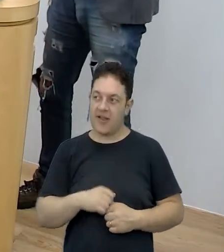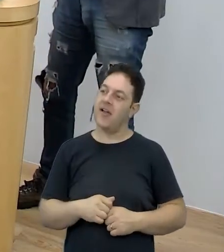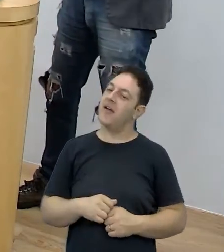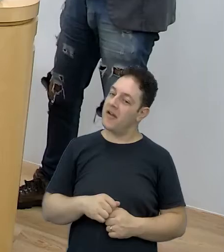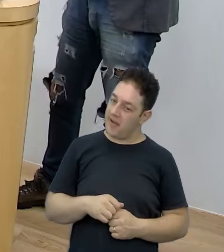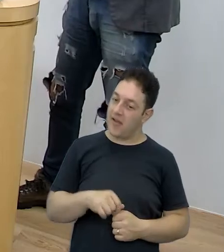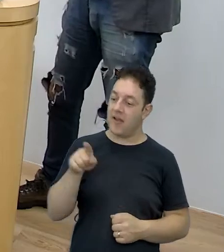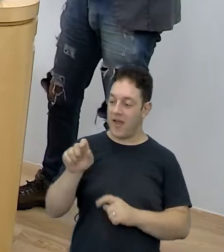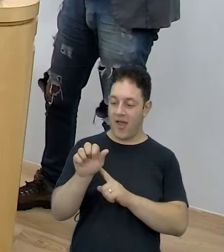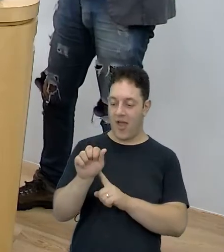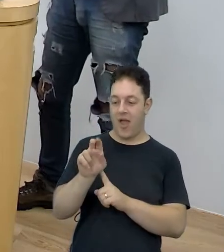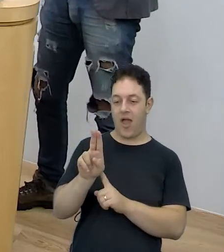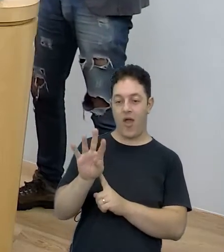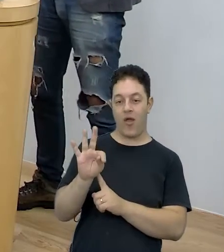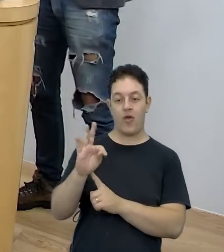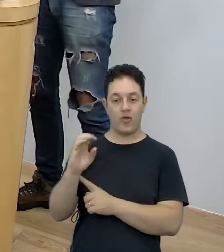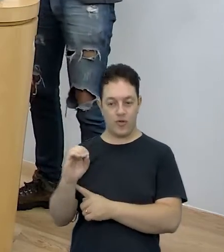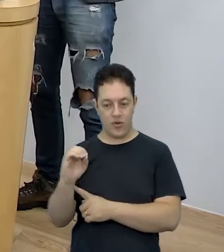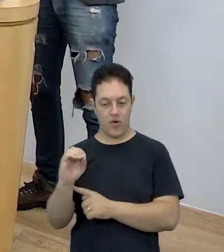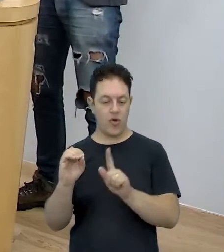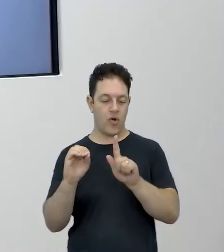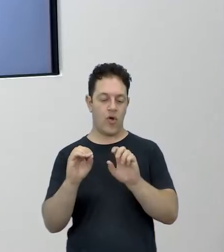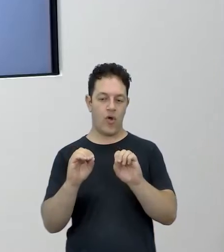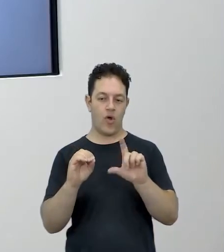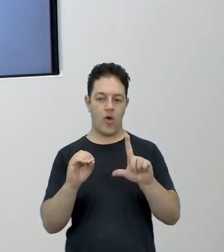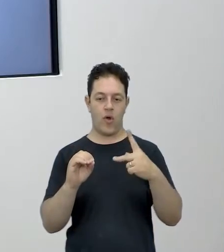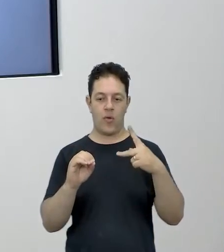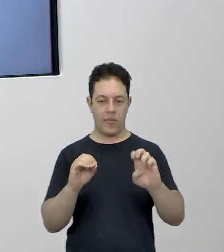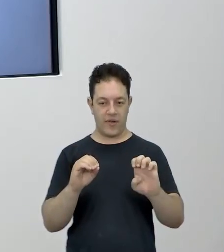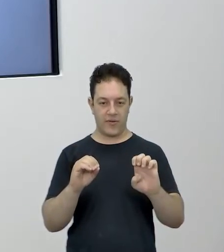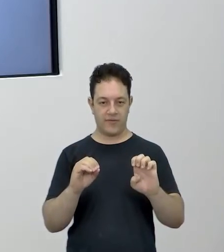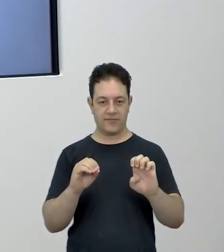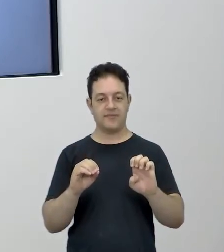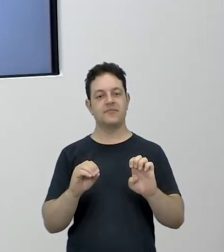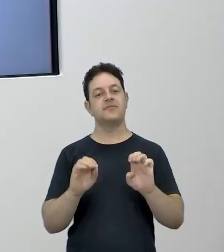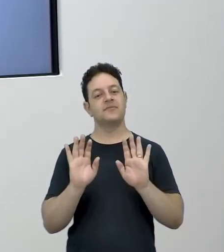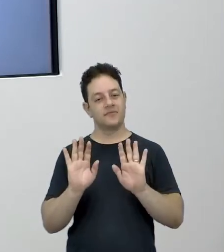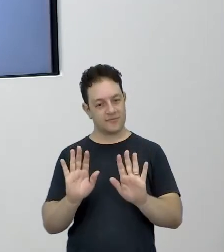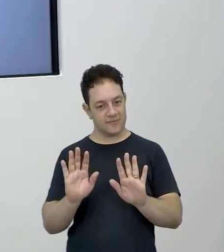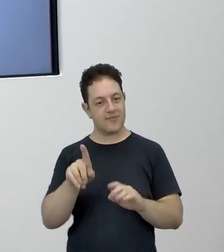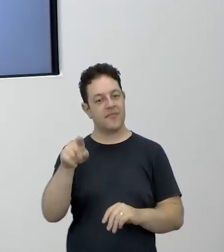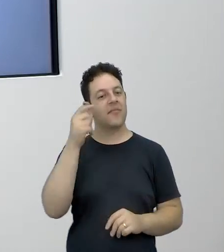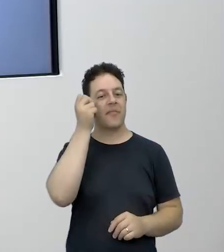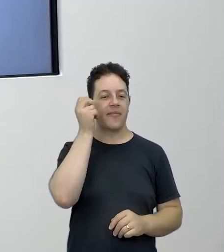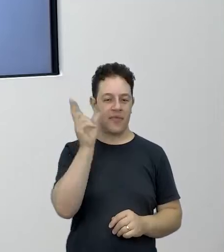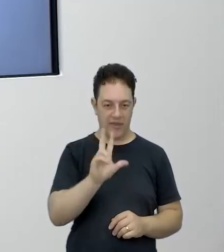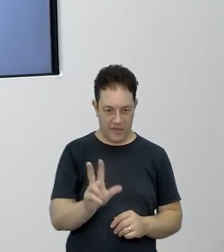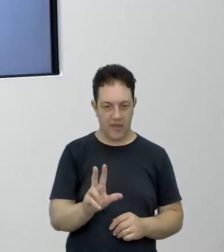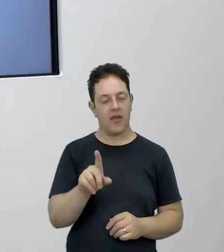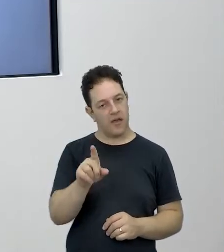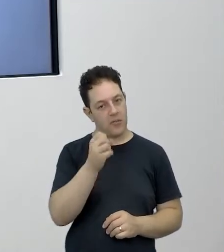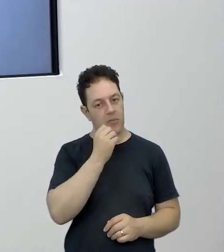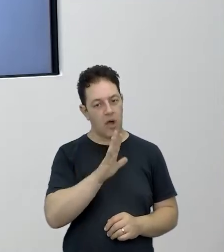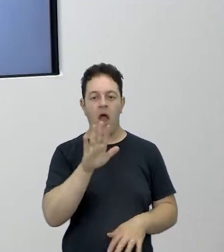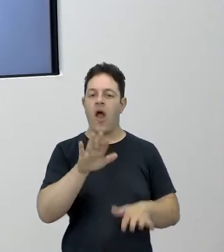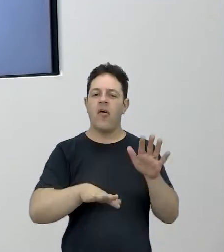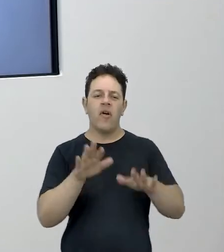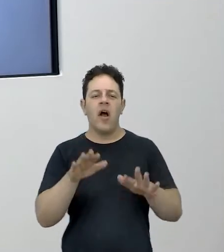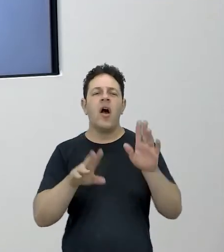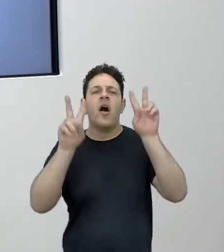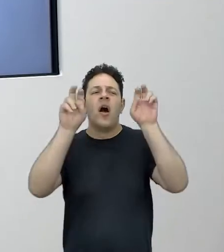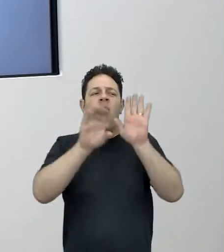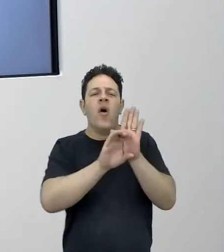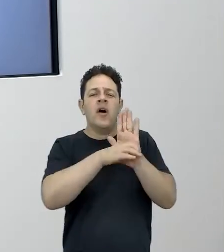você pegou auto e golpe. Usar a etimologia é muito inteligente. Muitas vezes a gente não sabe um determinado